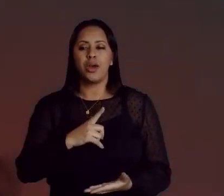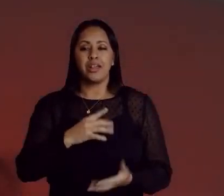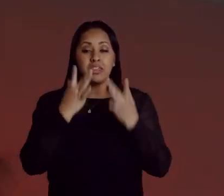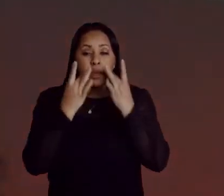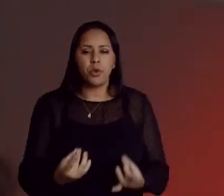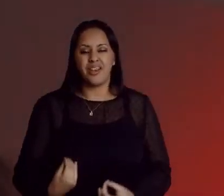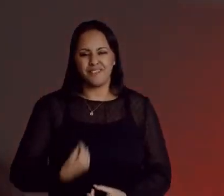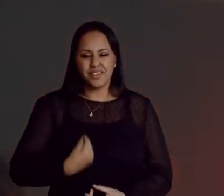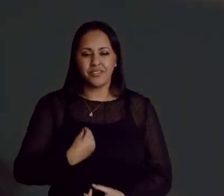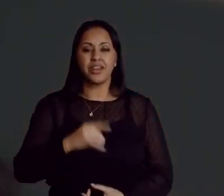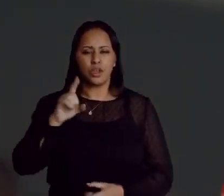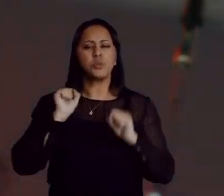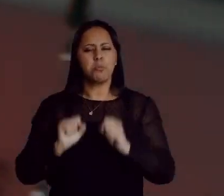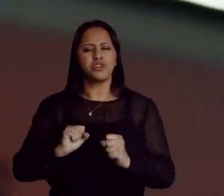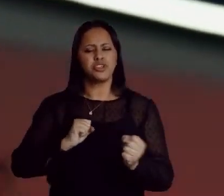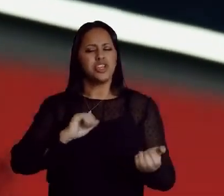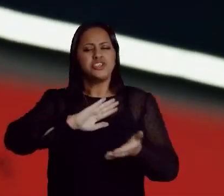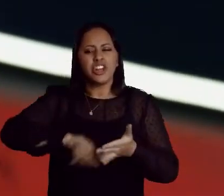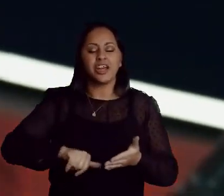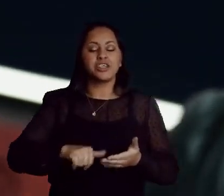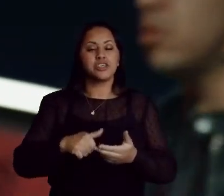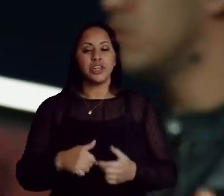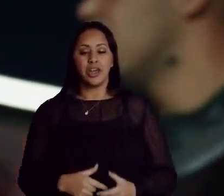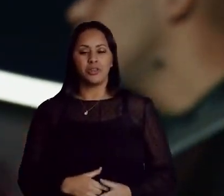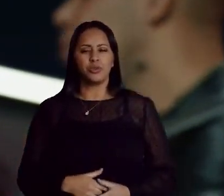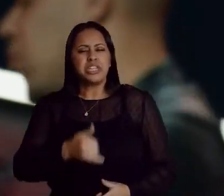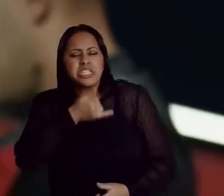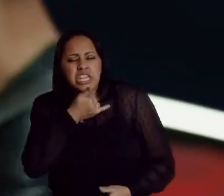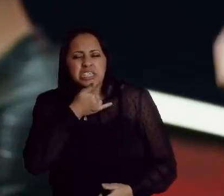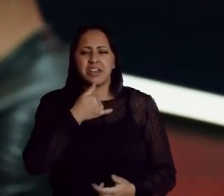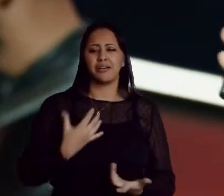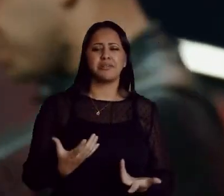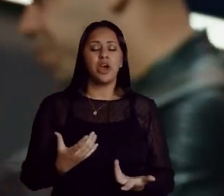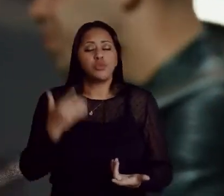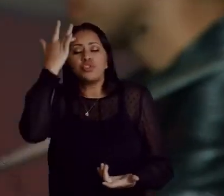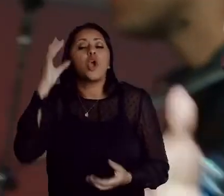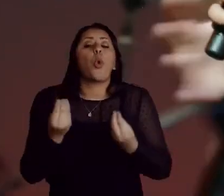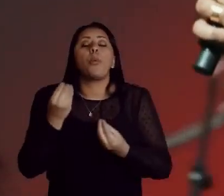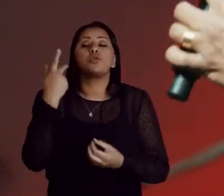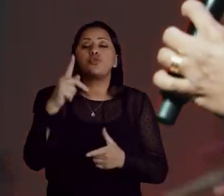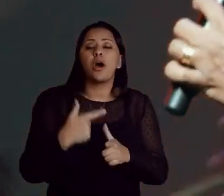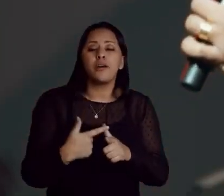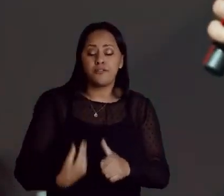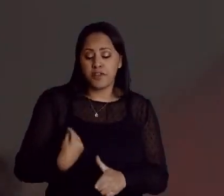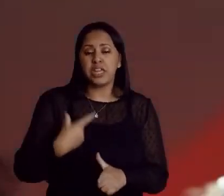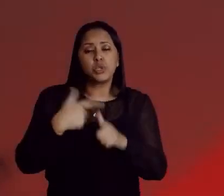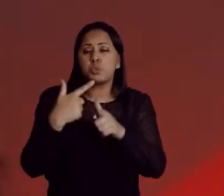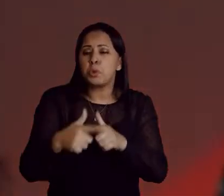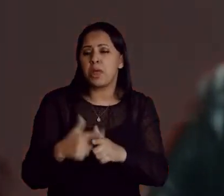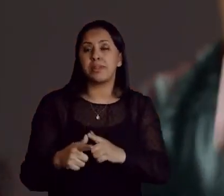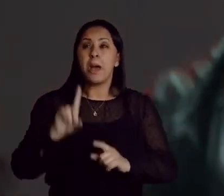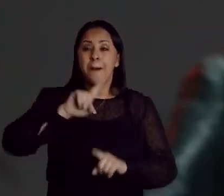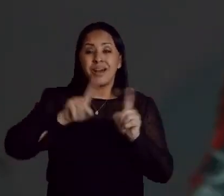gente do sofrimento, da frustração e levar a gente a lugares altos. Eu não sei como é que está a tua vida, como está teu coração, mas o Deus que me sarou da